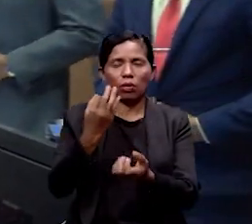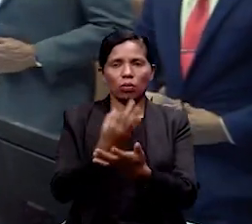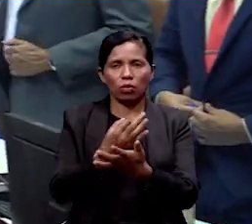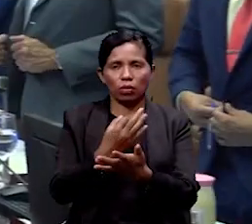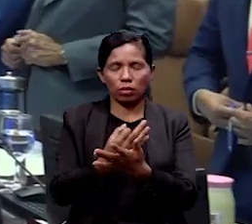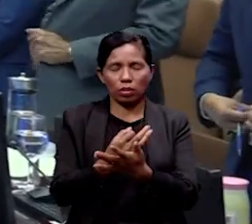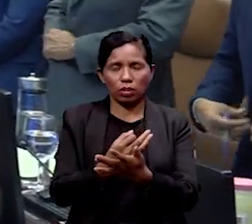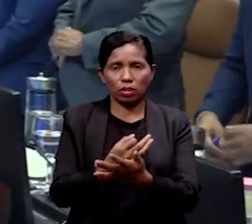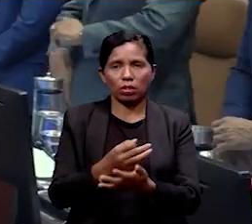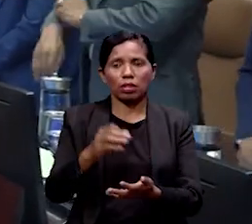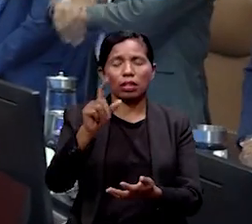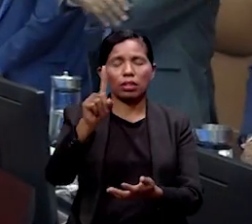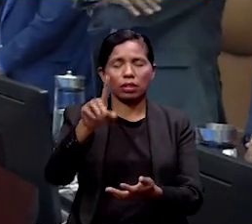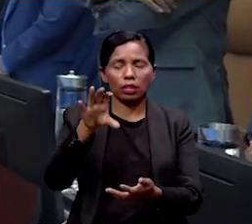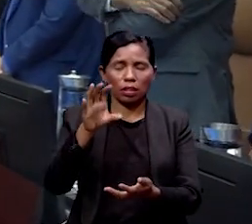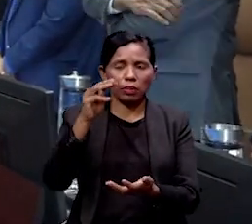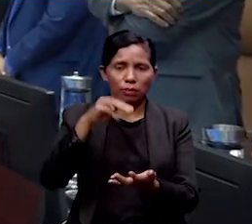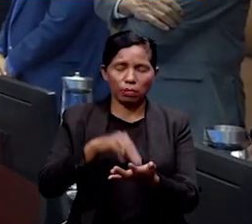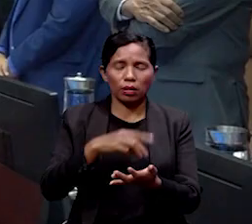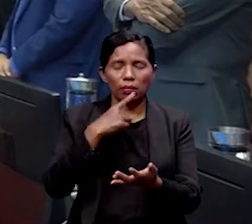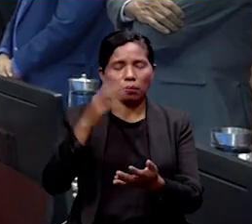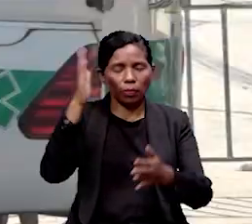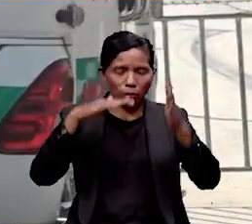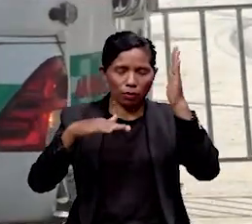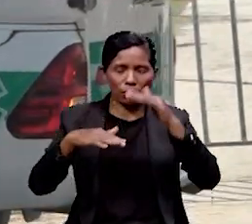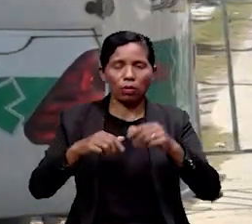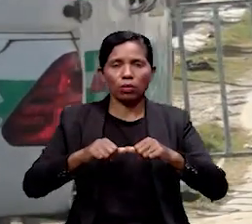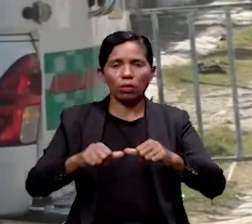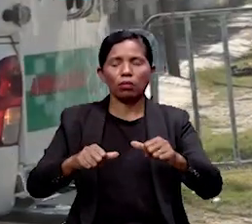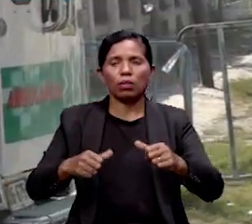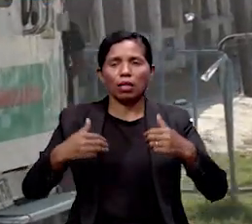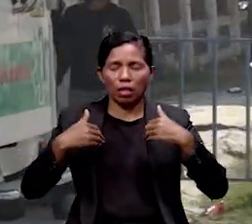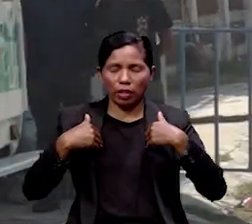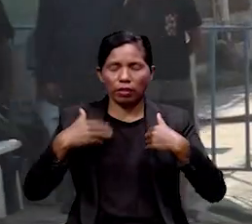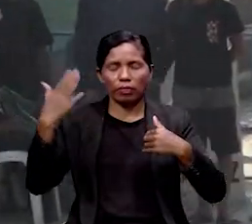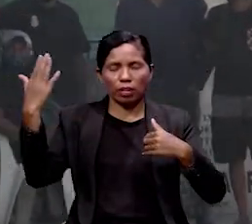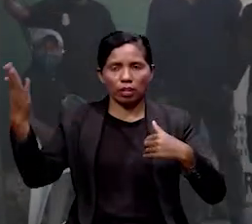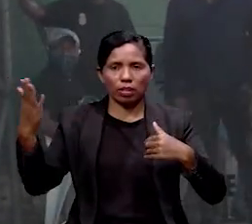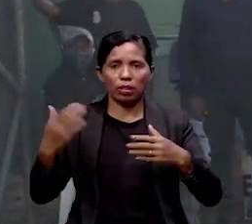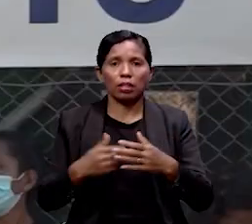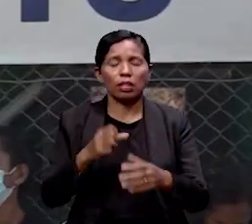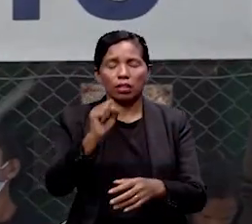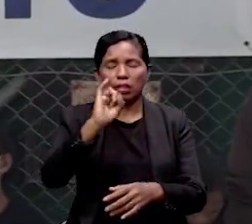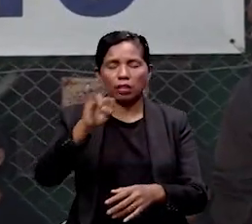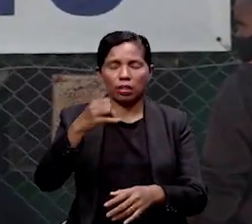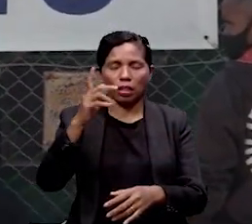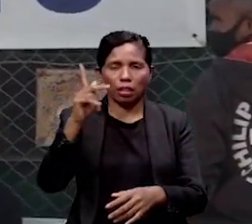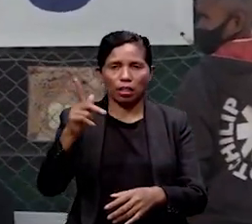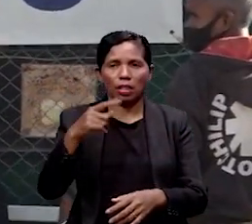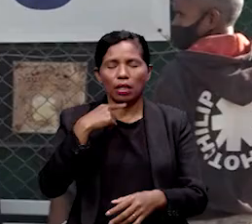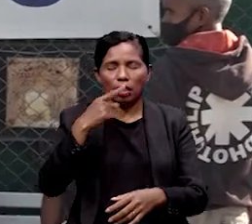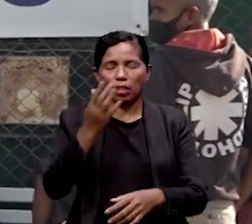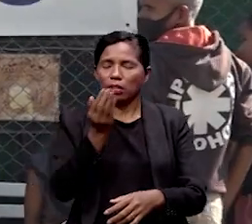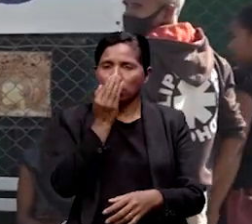tocou atos recentes, mas o problema continua muito e a sala de isolamento de Veracruz no Lahane, a Nessan, o Sigeno,